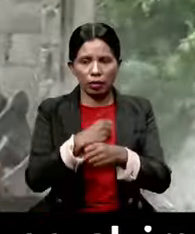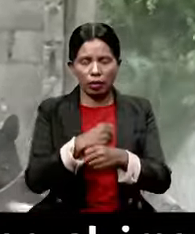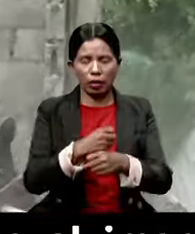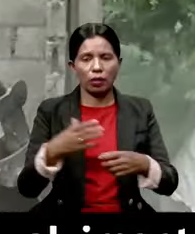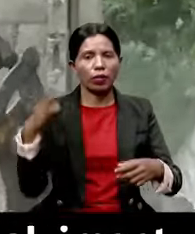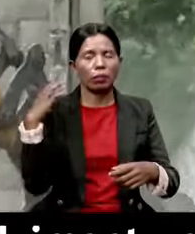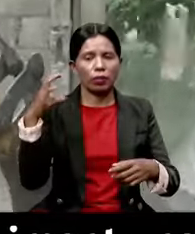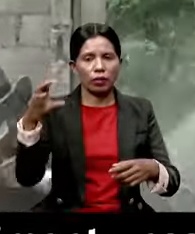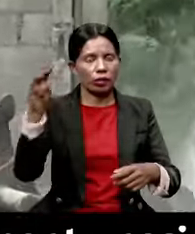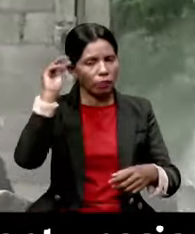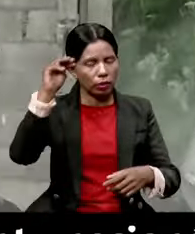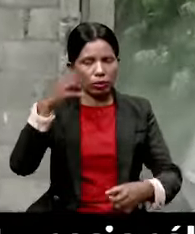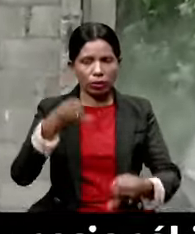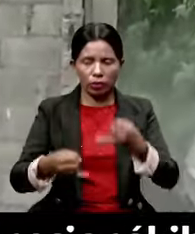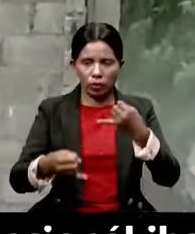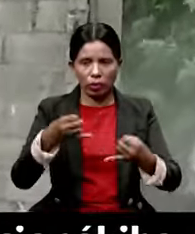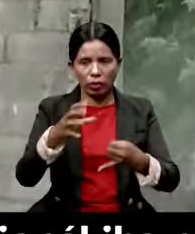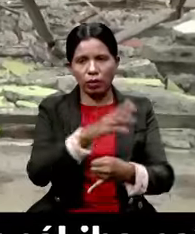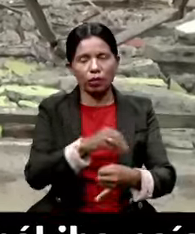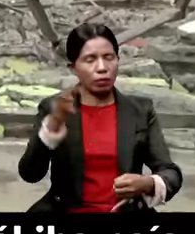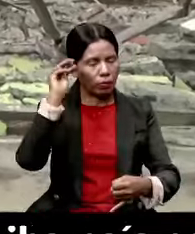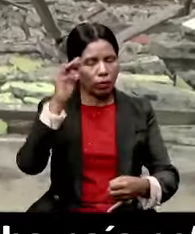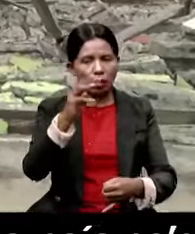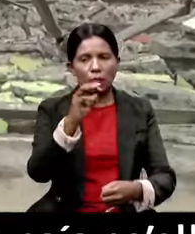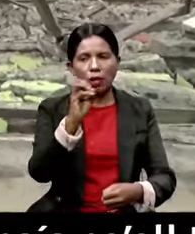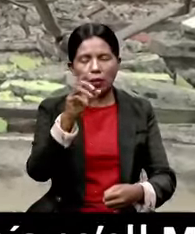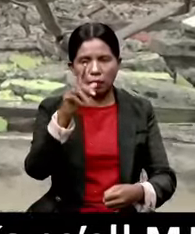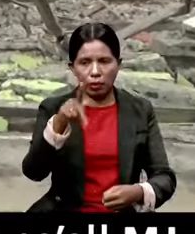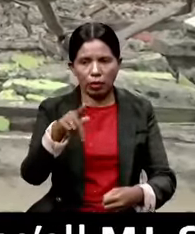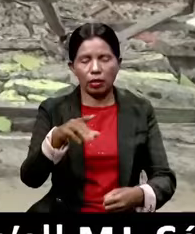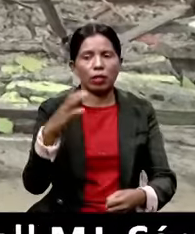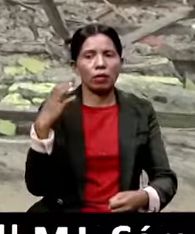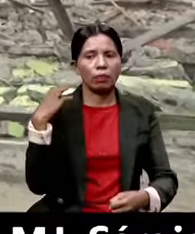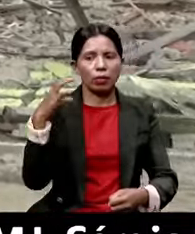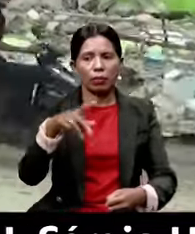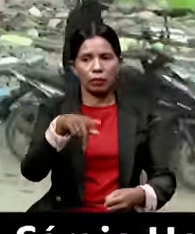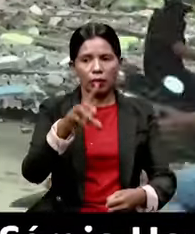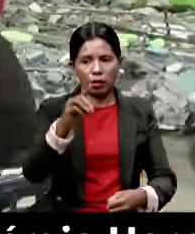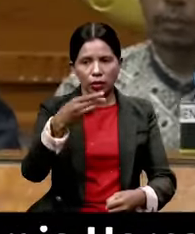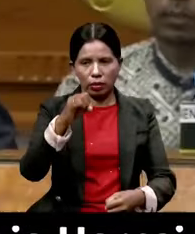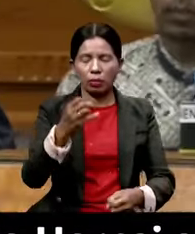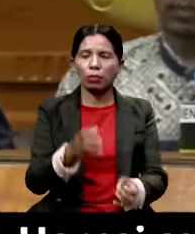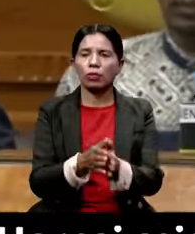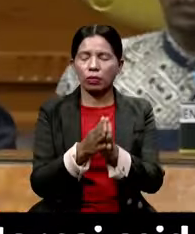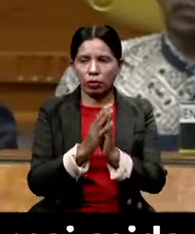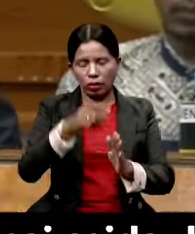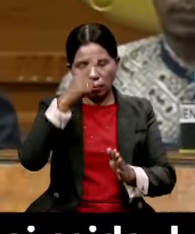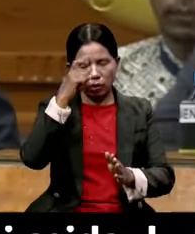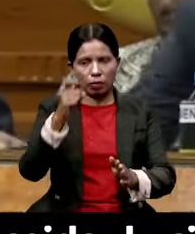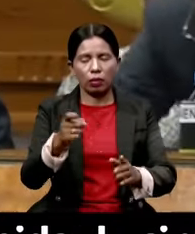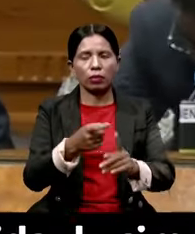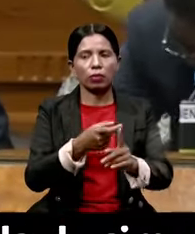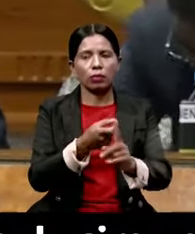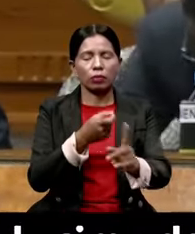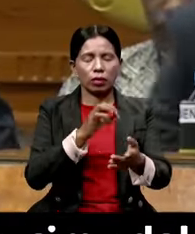competência Ministério Justiça nien no Ministério de Obras Públicas nia competência. Provedor Mosusu, tamba explicação secretário